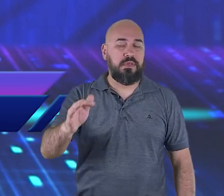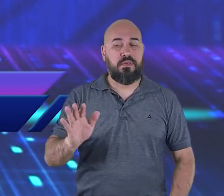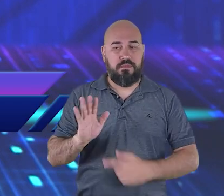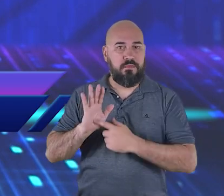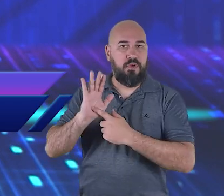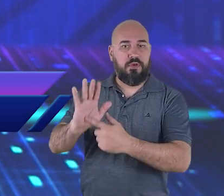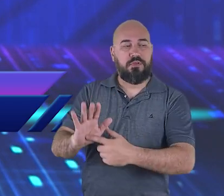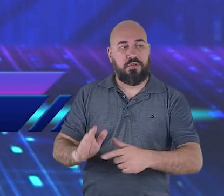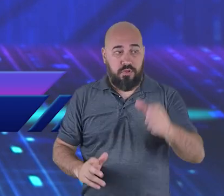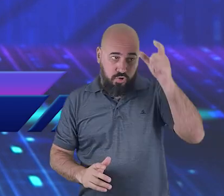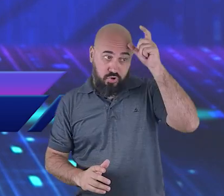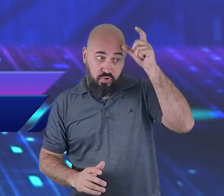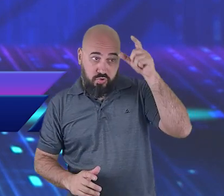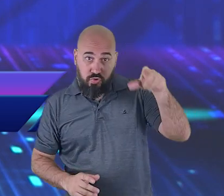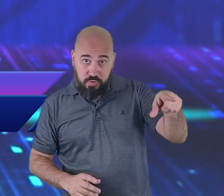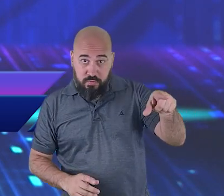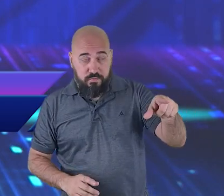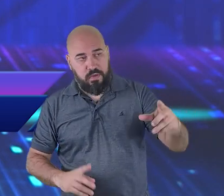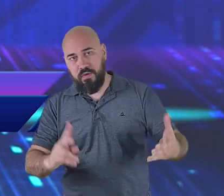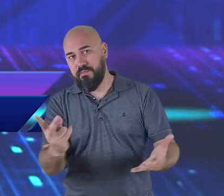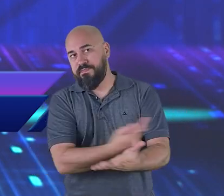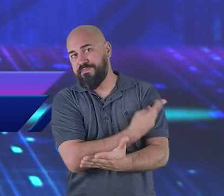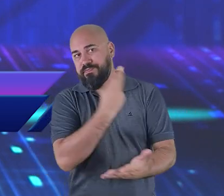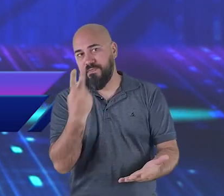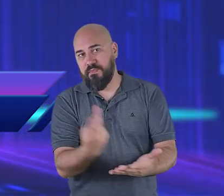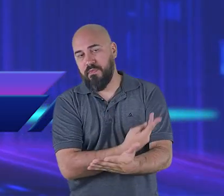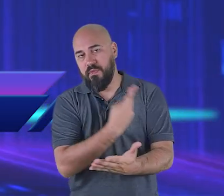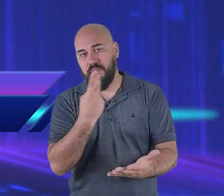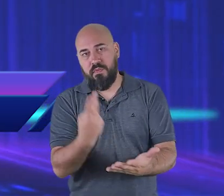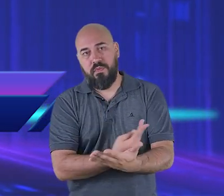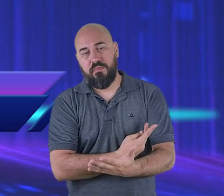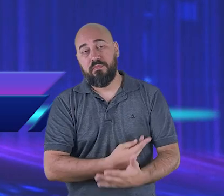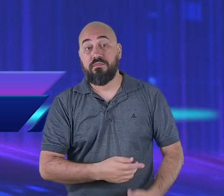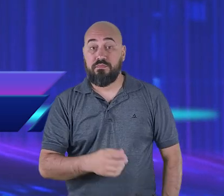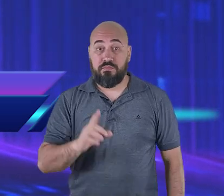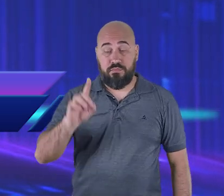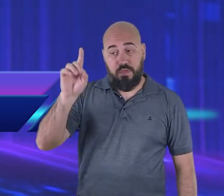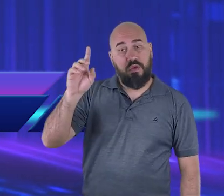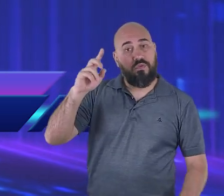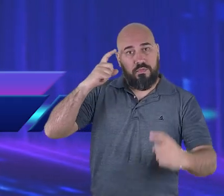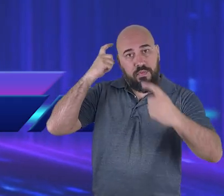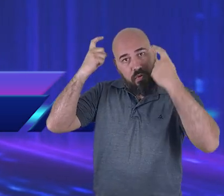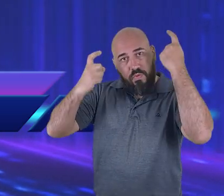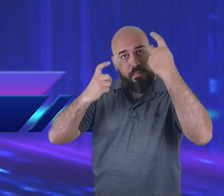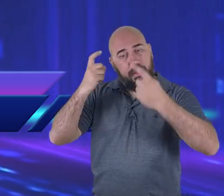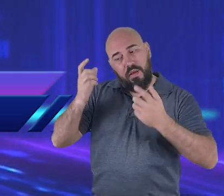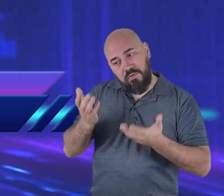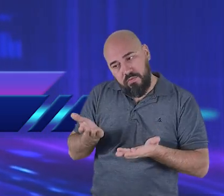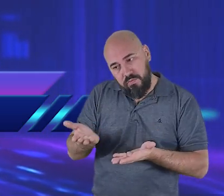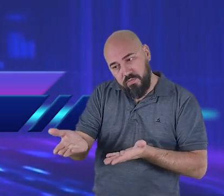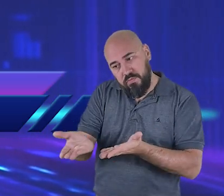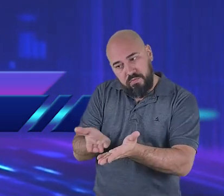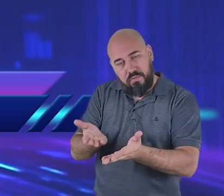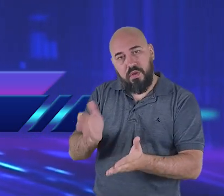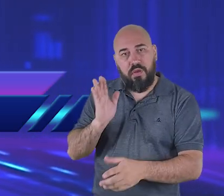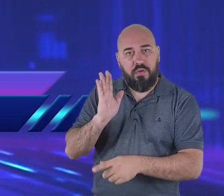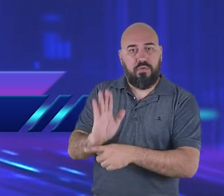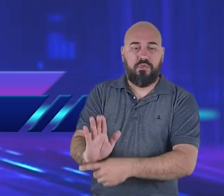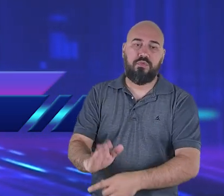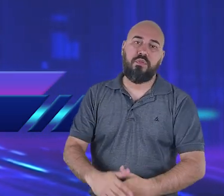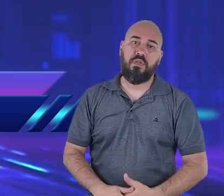Lúcifer estava errado sobre Deus. Ele se preocupa conosco, compartilhou o nosso sofrimento.